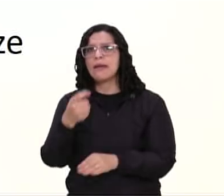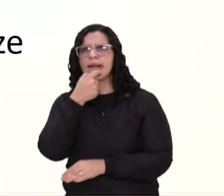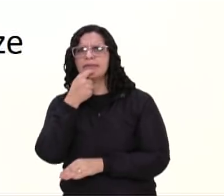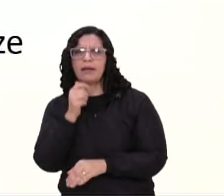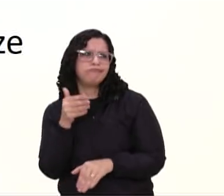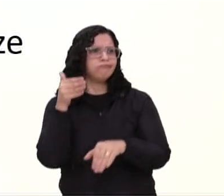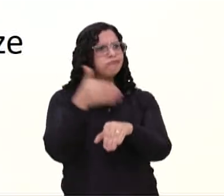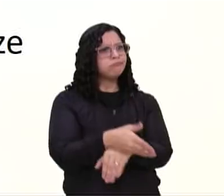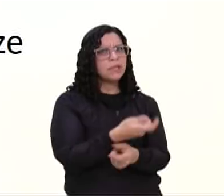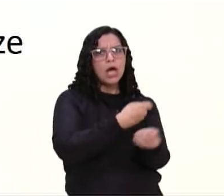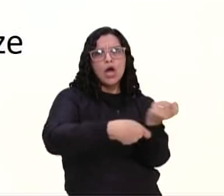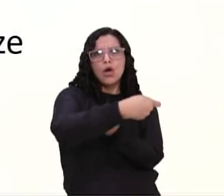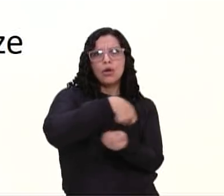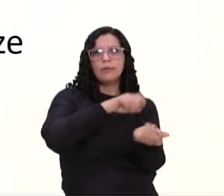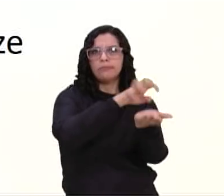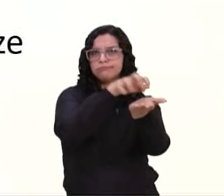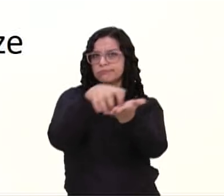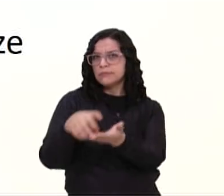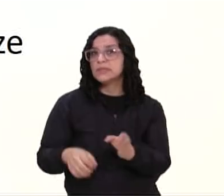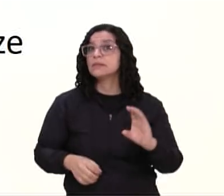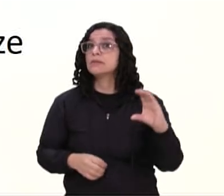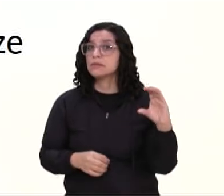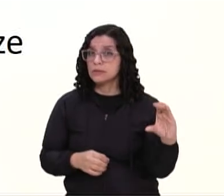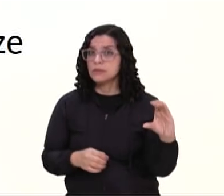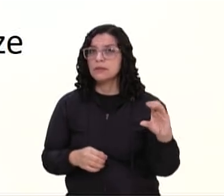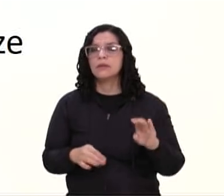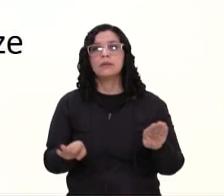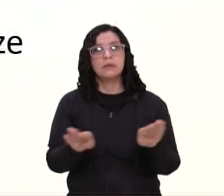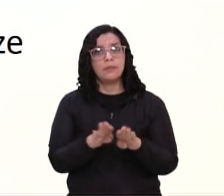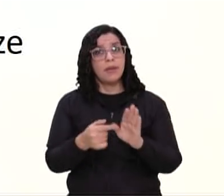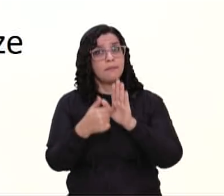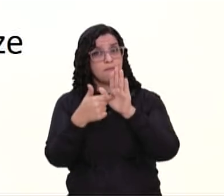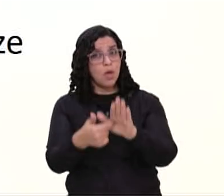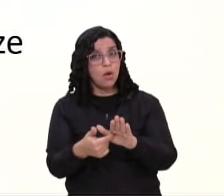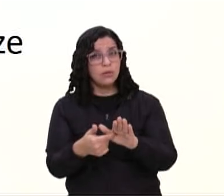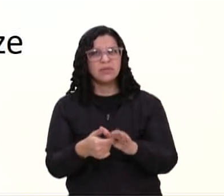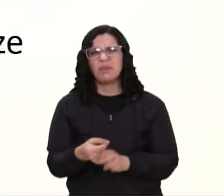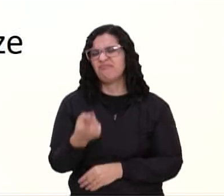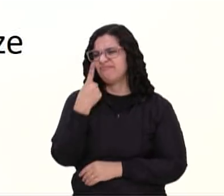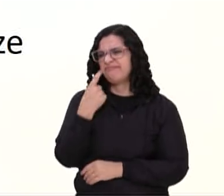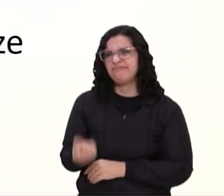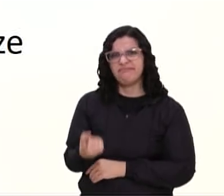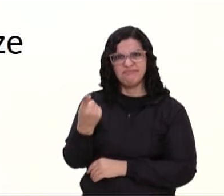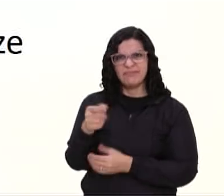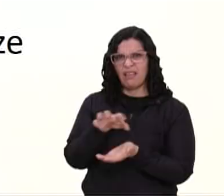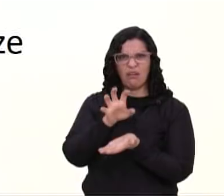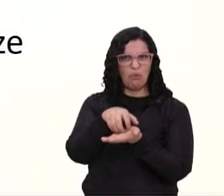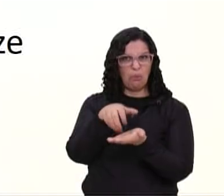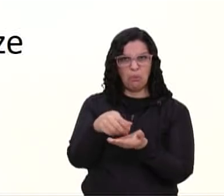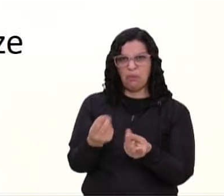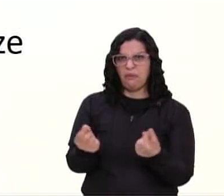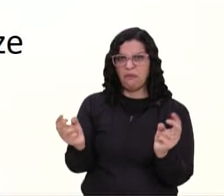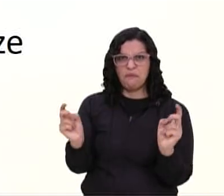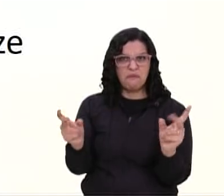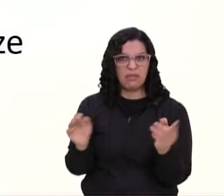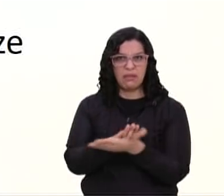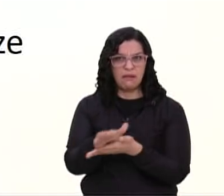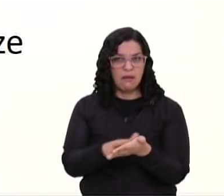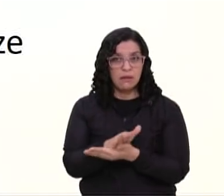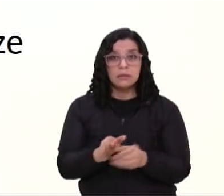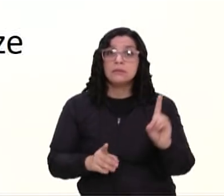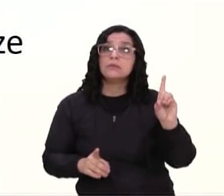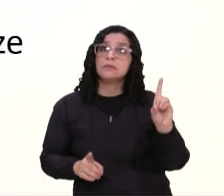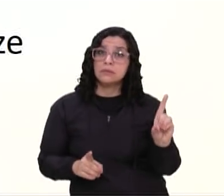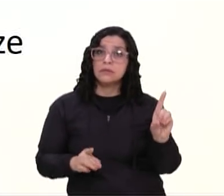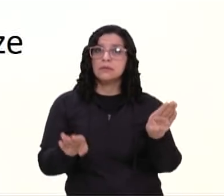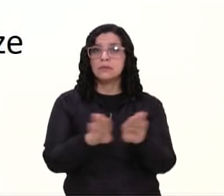da Inglaterra na economia das 13 colônias. C. Mostrava o desinteresse das 13 colônias no comércio internacional. Ou